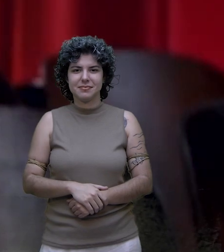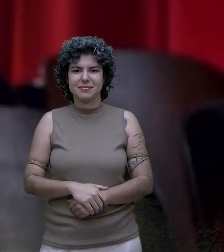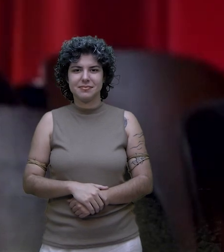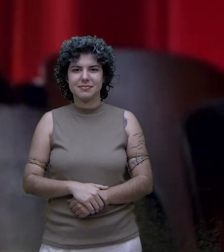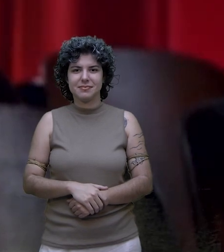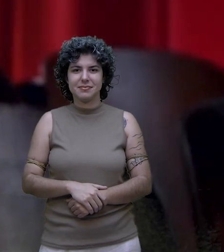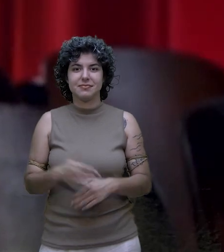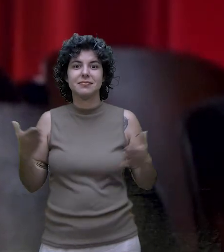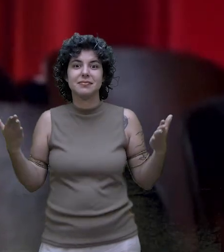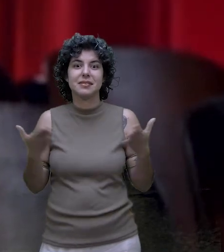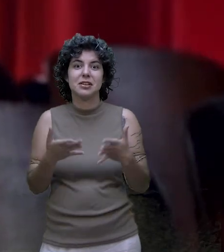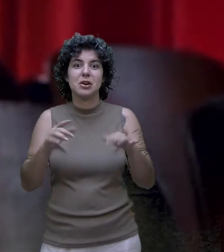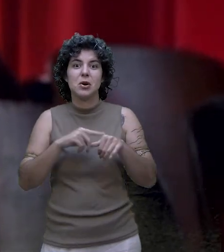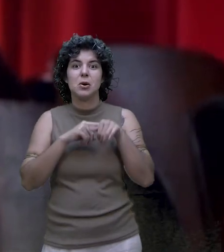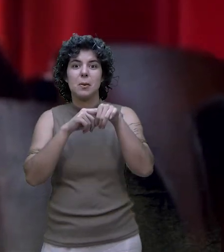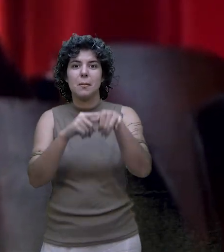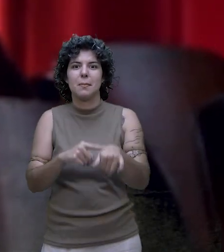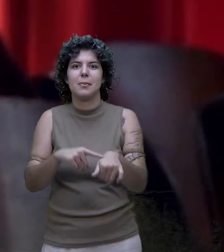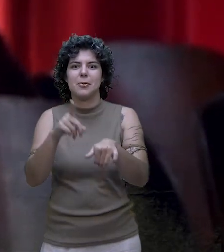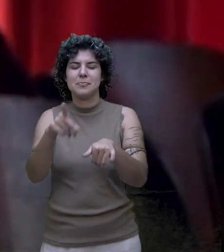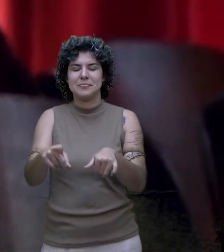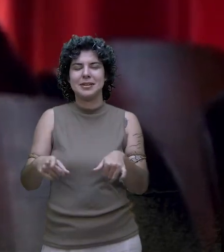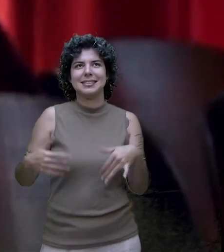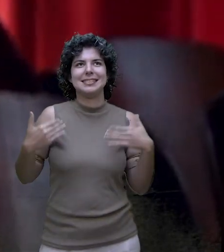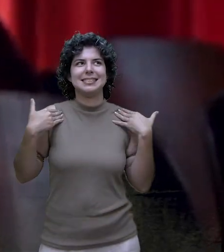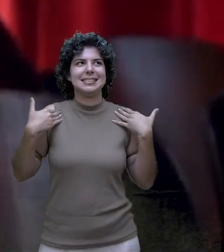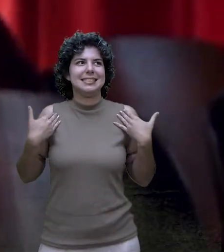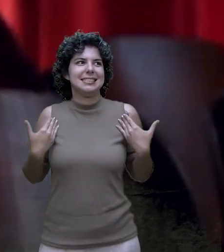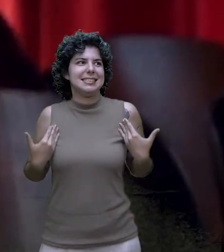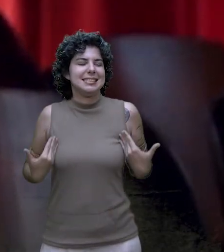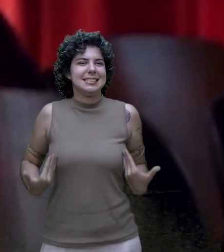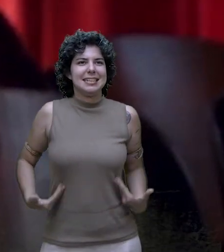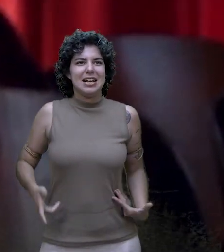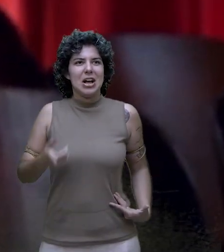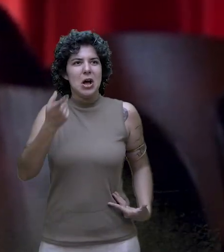E agora chegou a vez da mocinha. Olha ela aí.